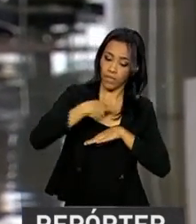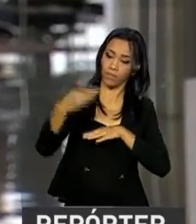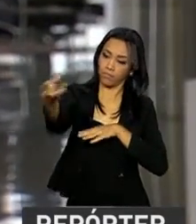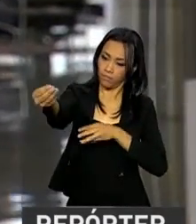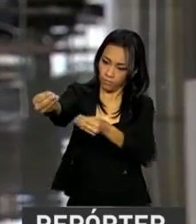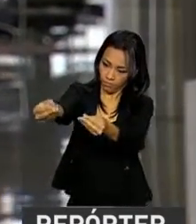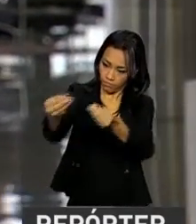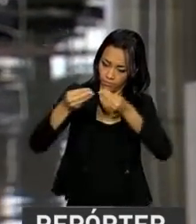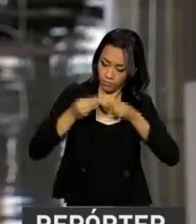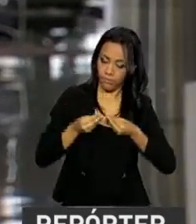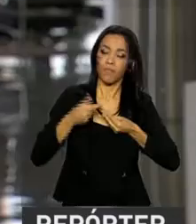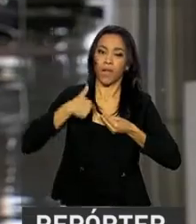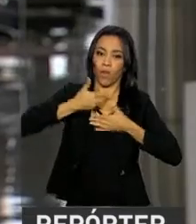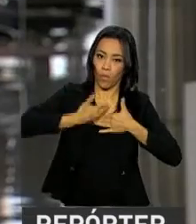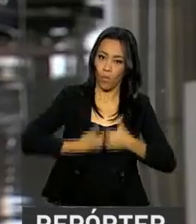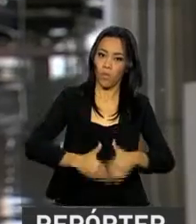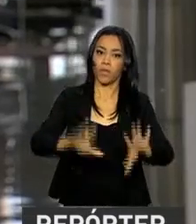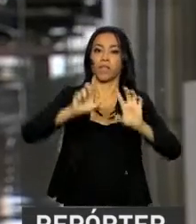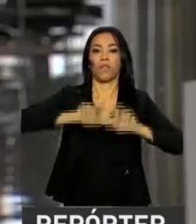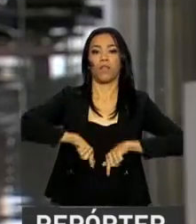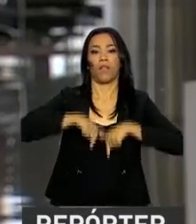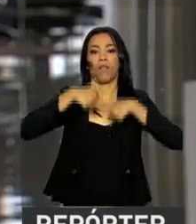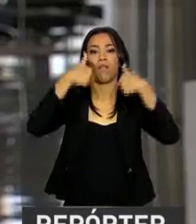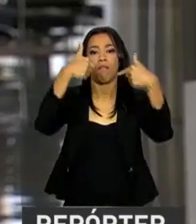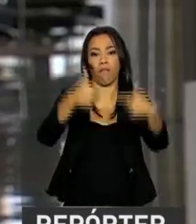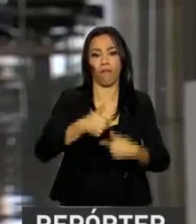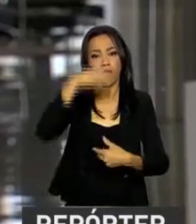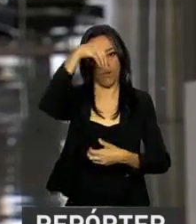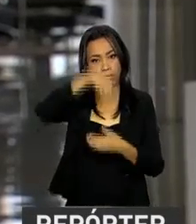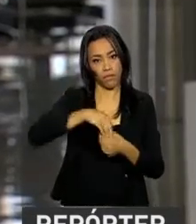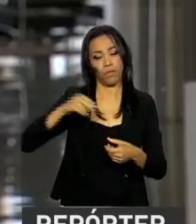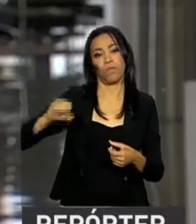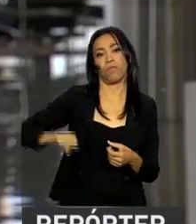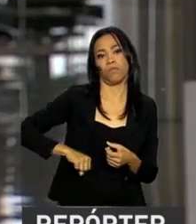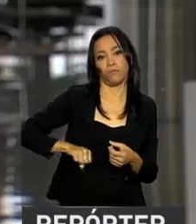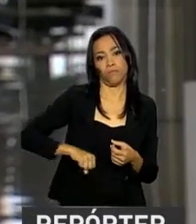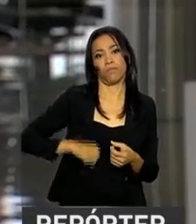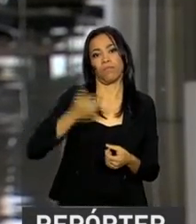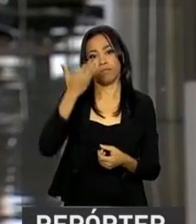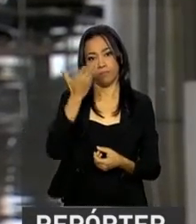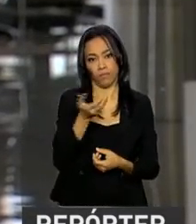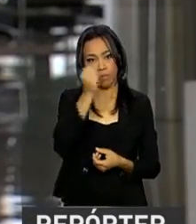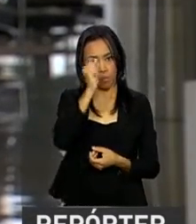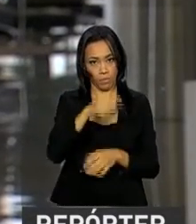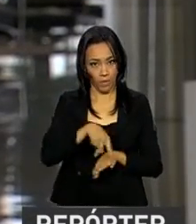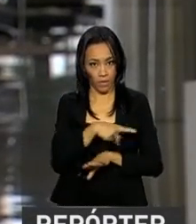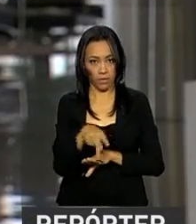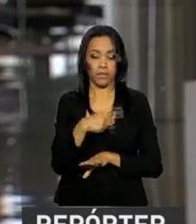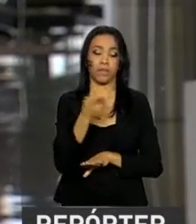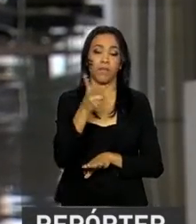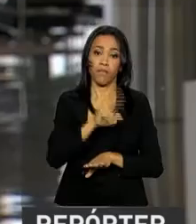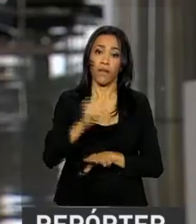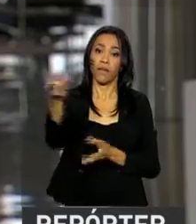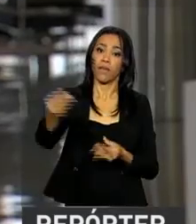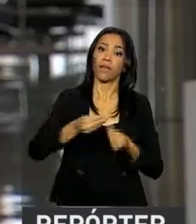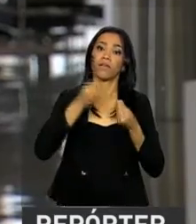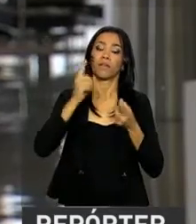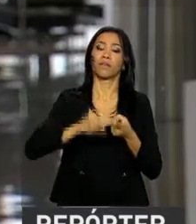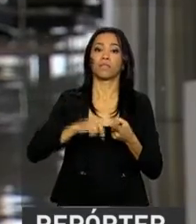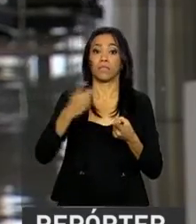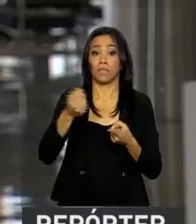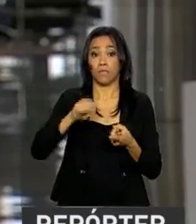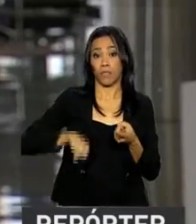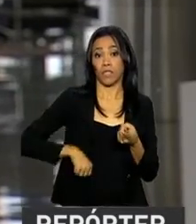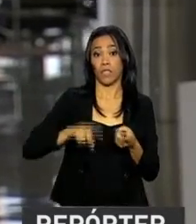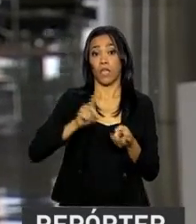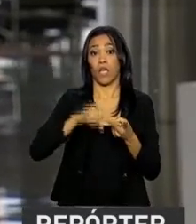embaixadores comecem suas relações formais no país onde vão trabalhar. Vão entregar as cartas credenciais embaixadores